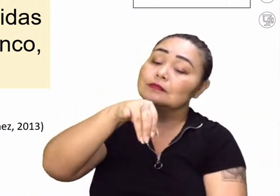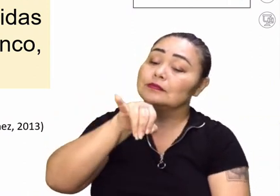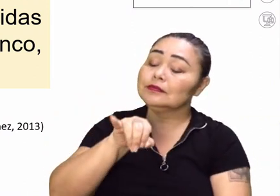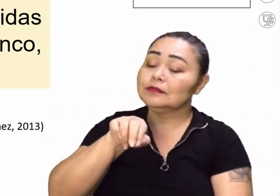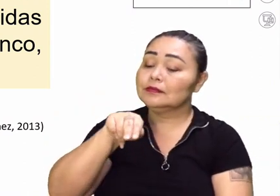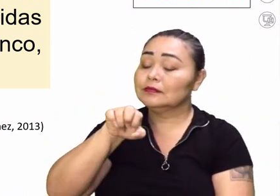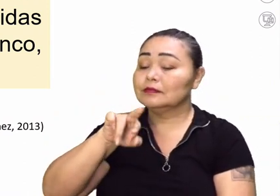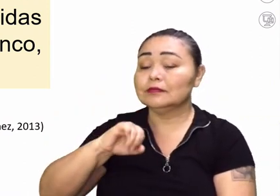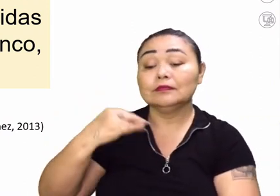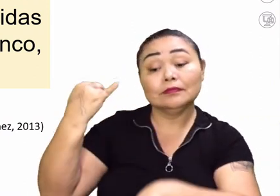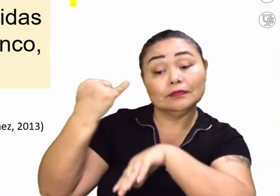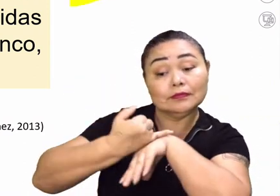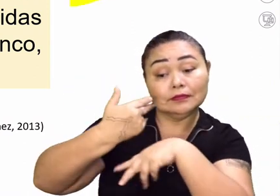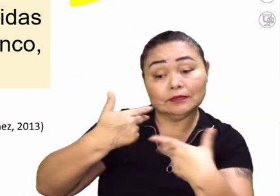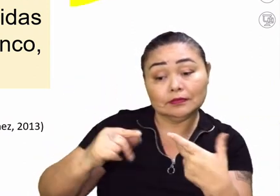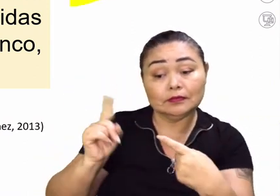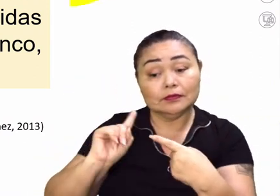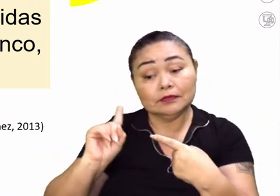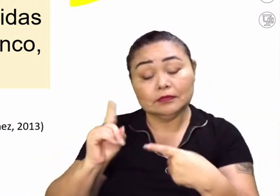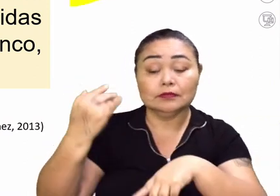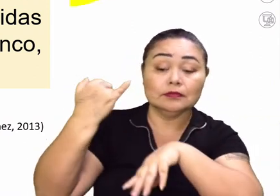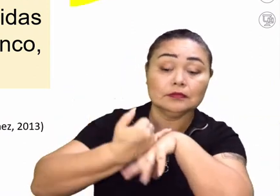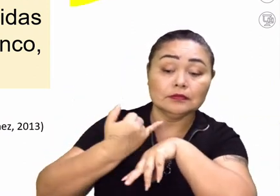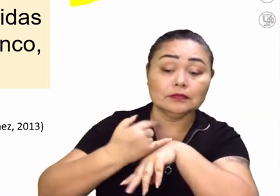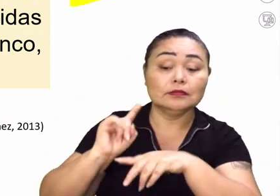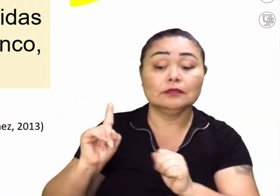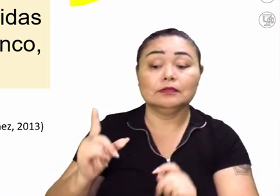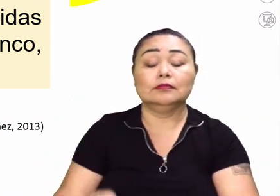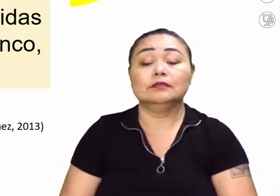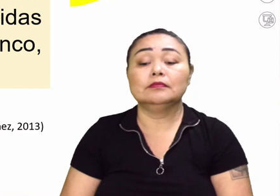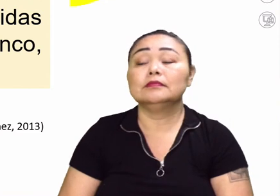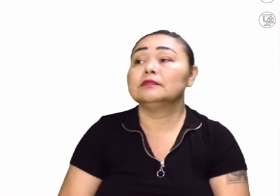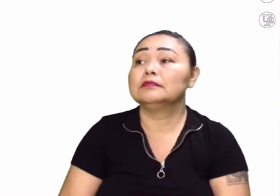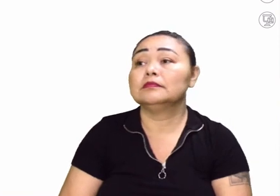metálicos e não metálicos